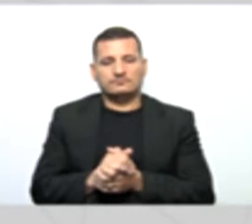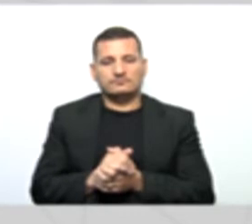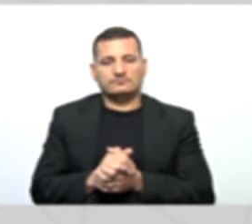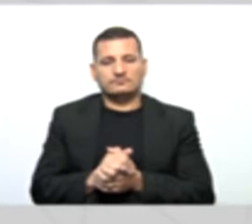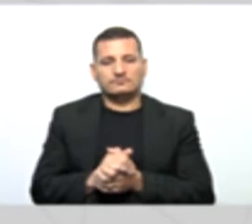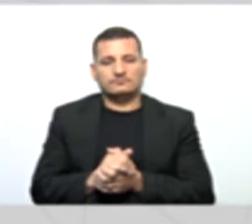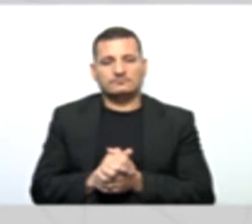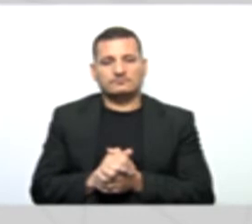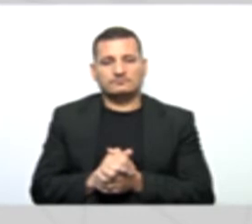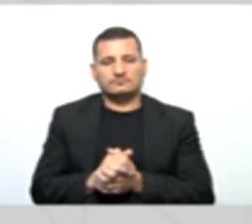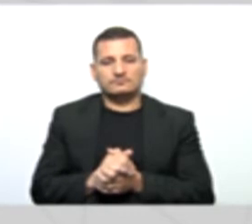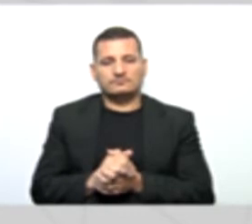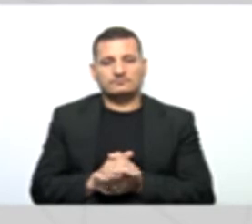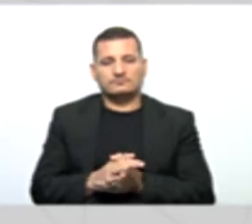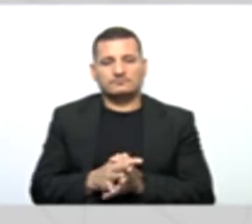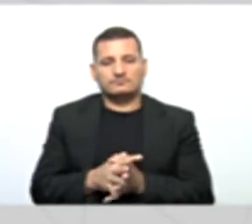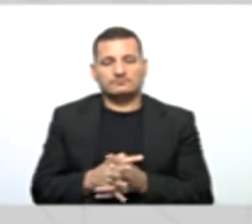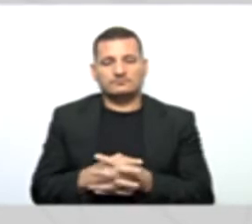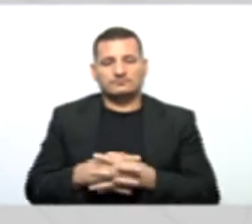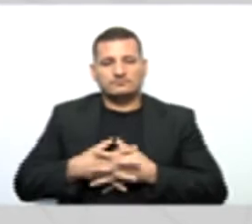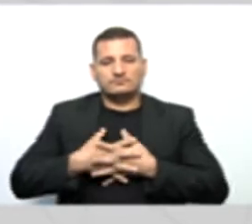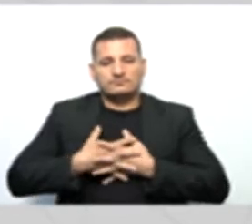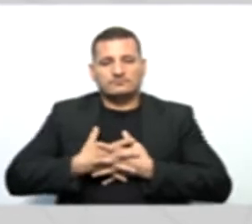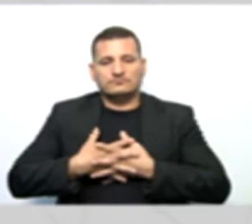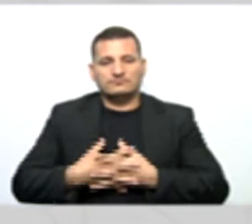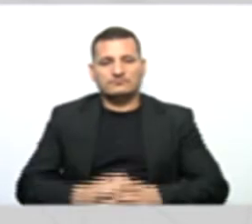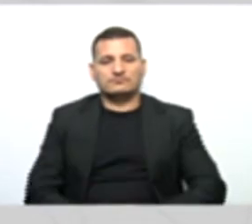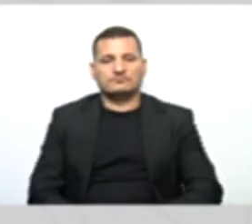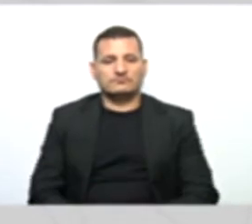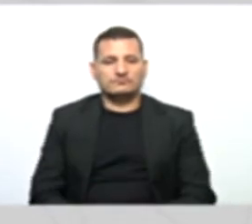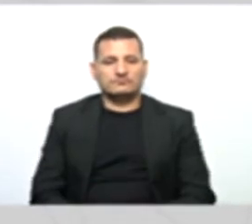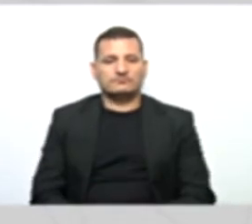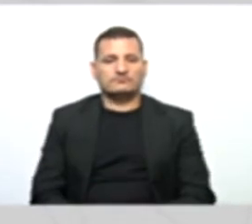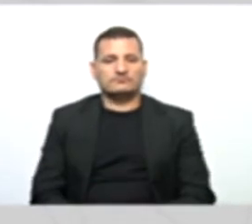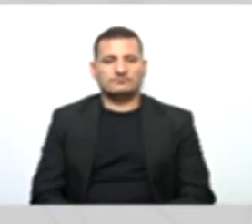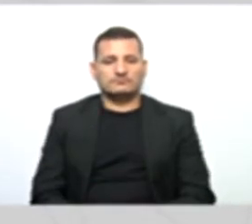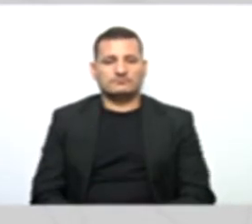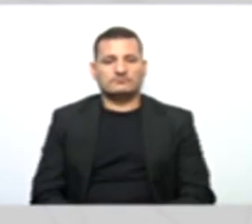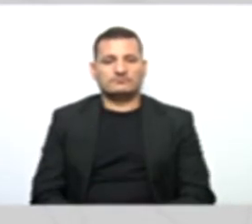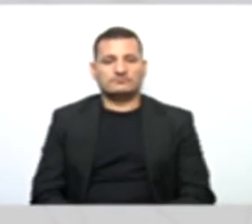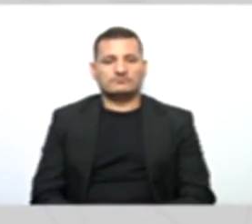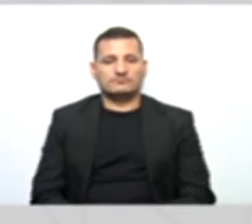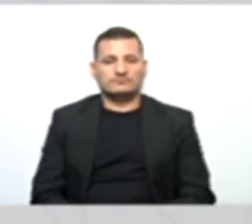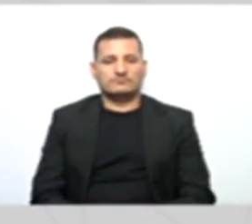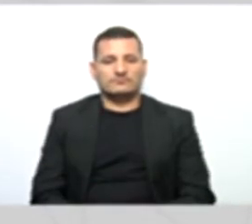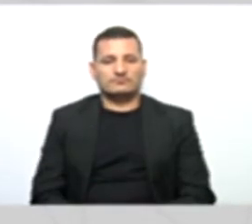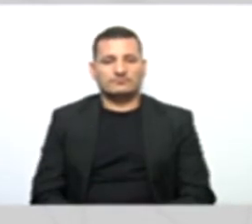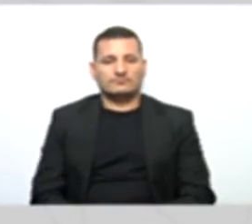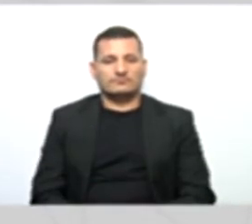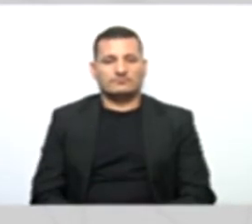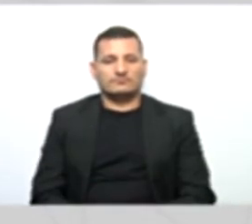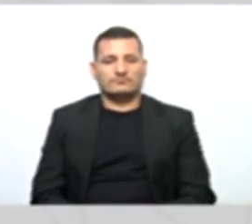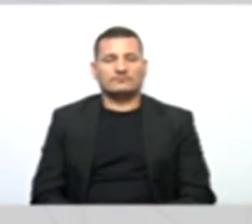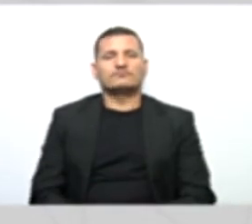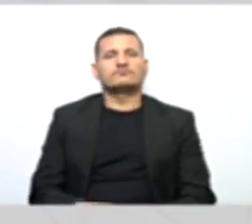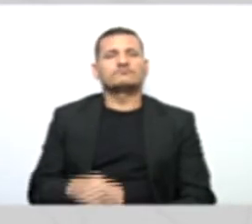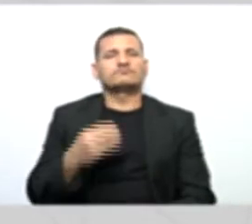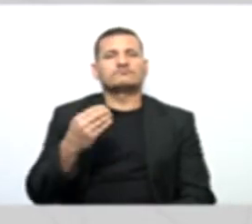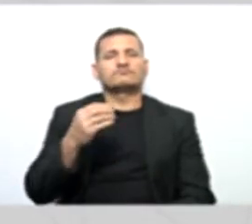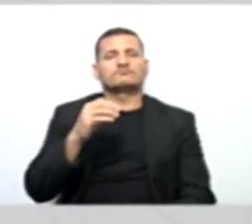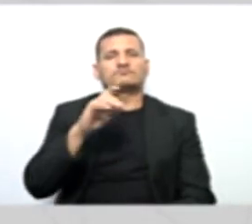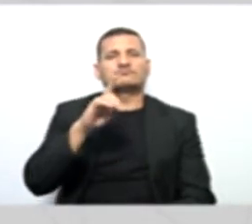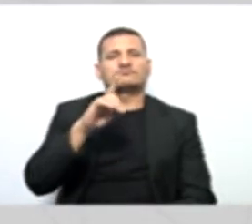ligar. Beleza? Então aqui o método ligar. Como seria o método